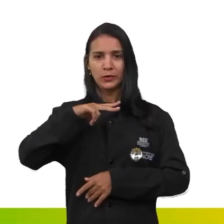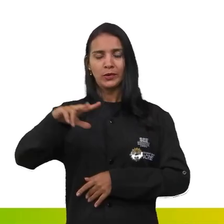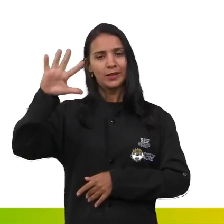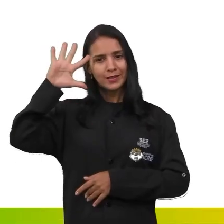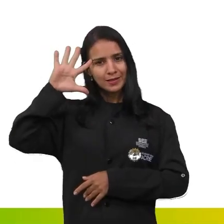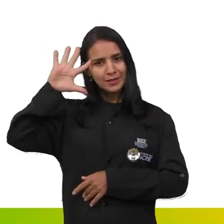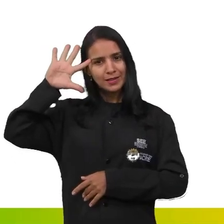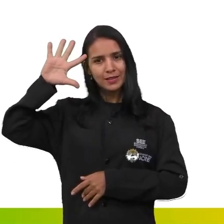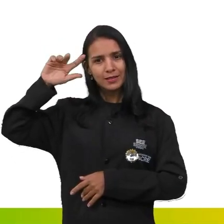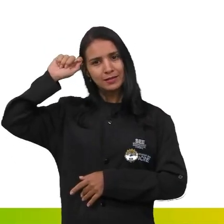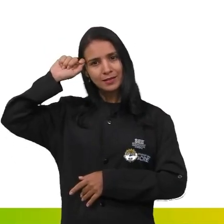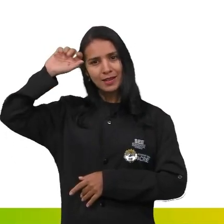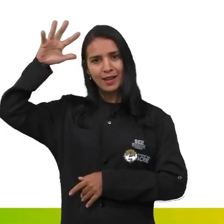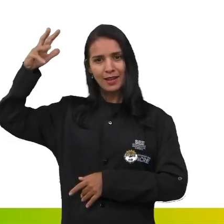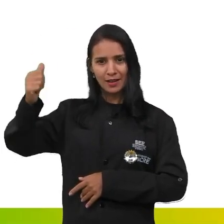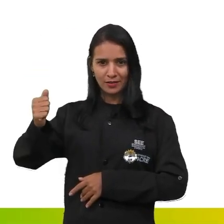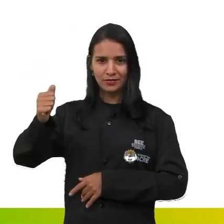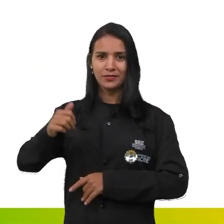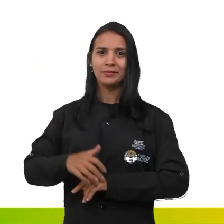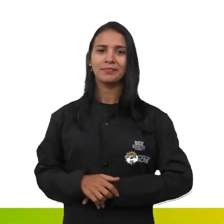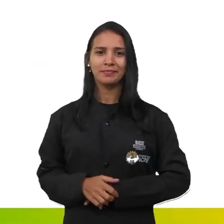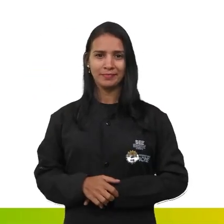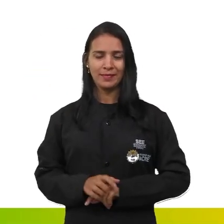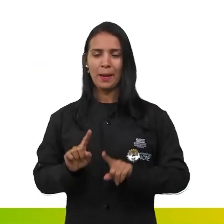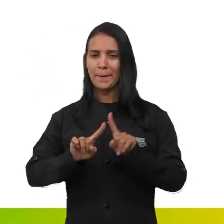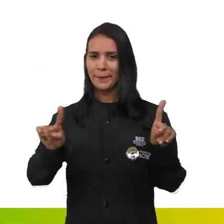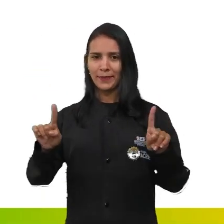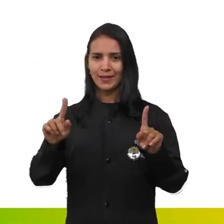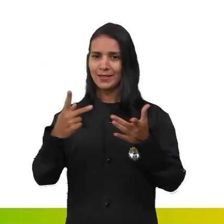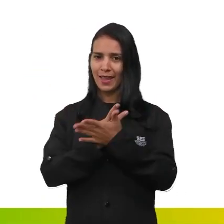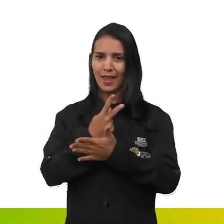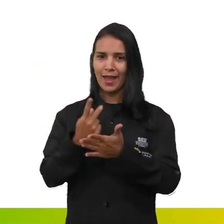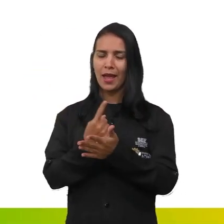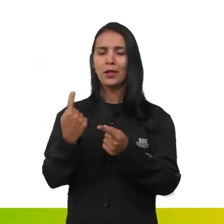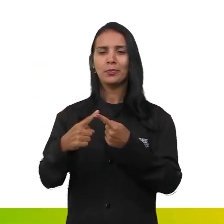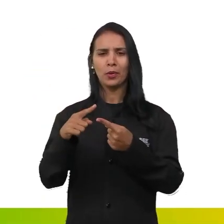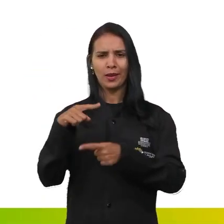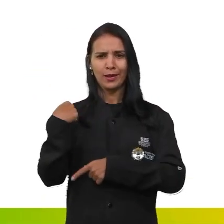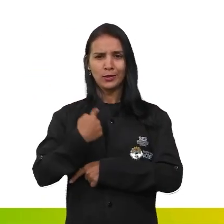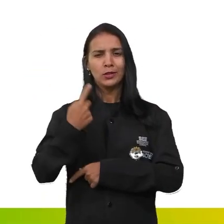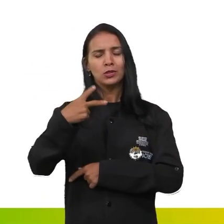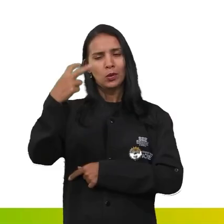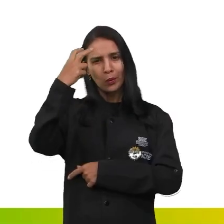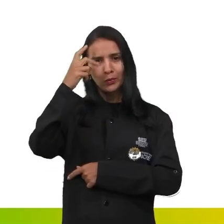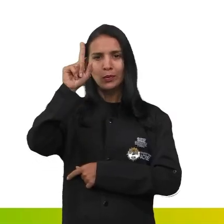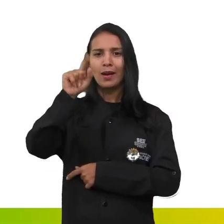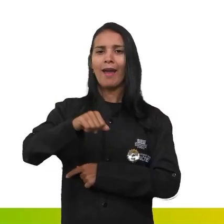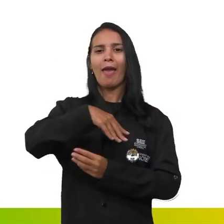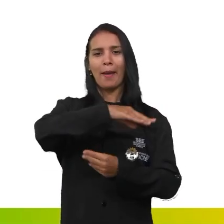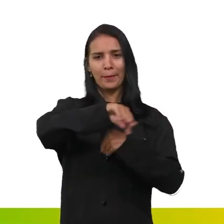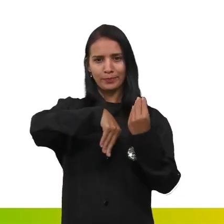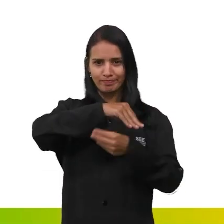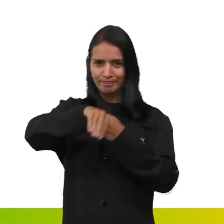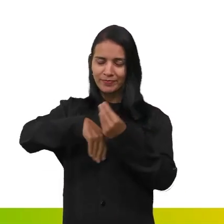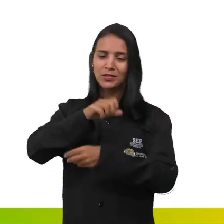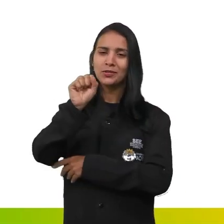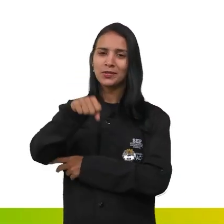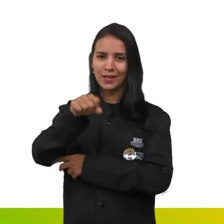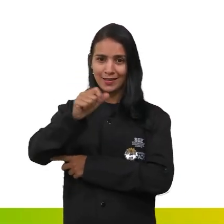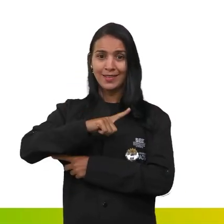na aula. A cultura brasileira é heterogênea, é miscigenada, formada a partir de 3